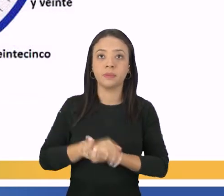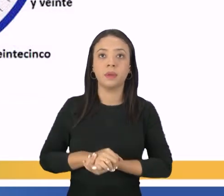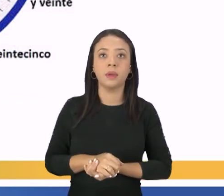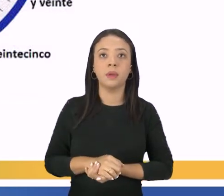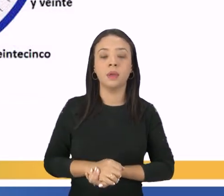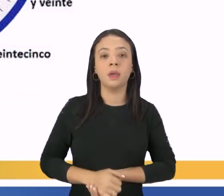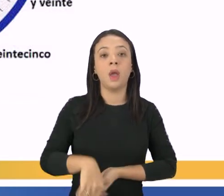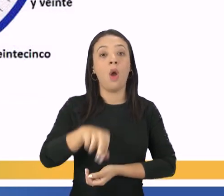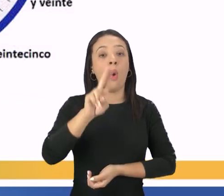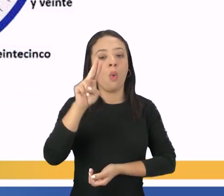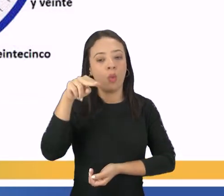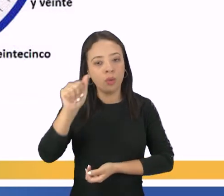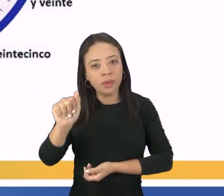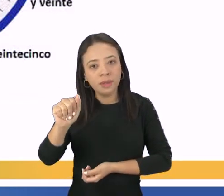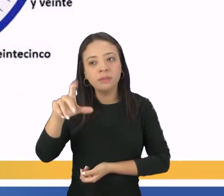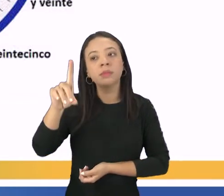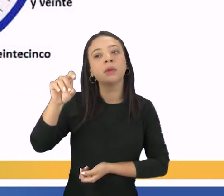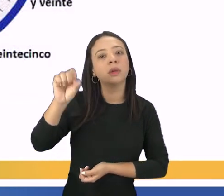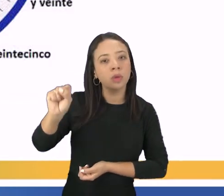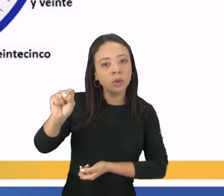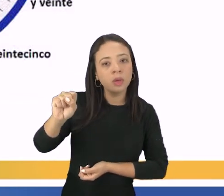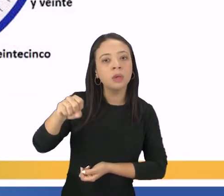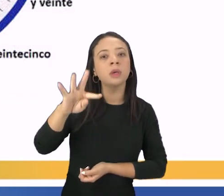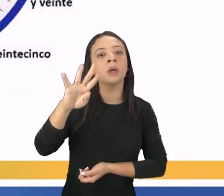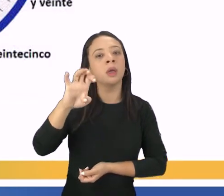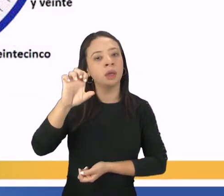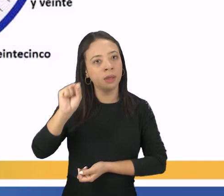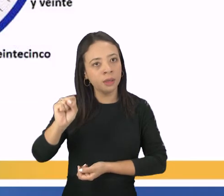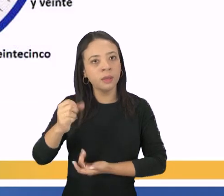sempre 1, 2, 3, 4 feminina.